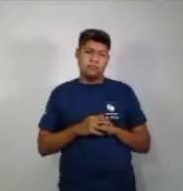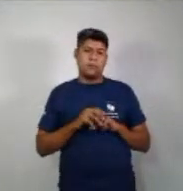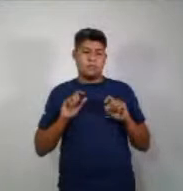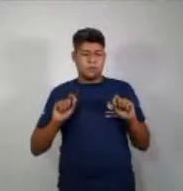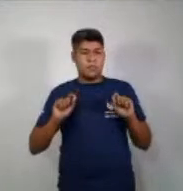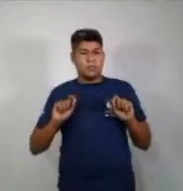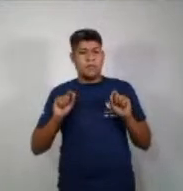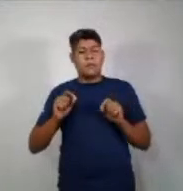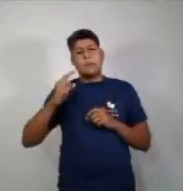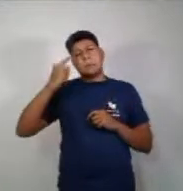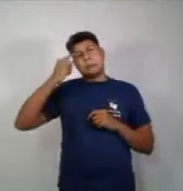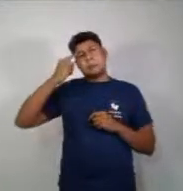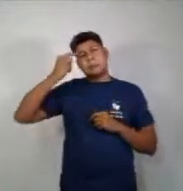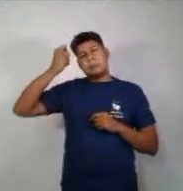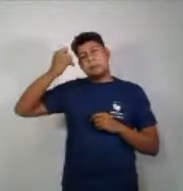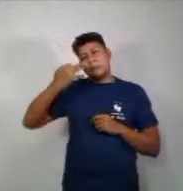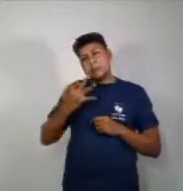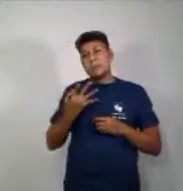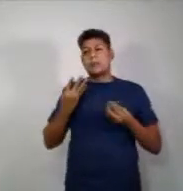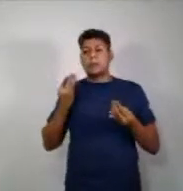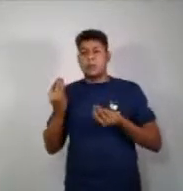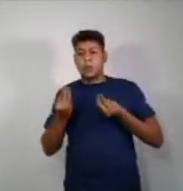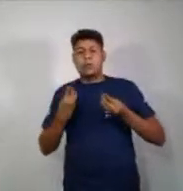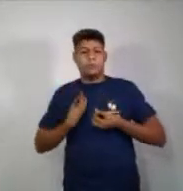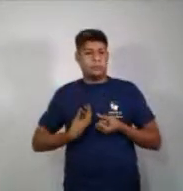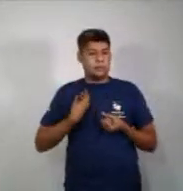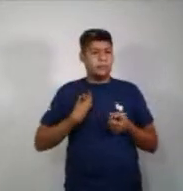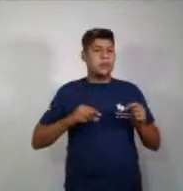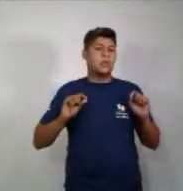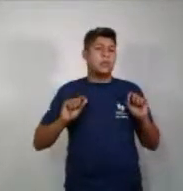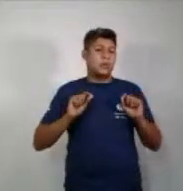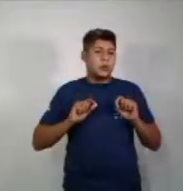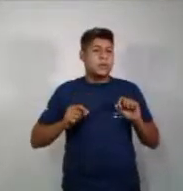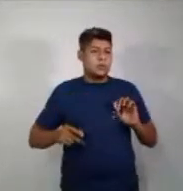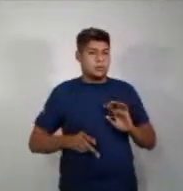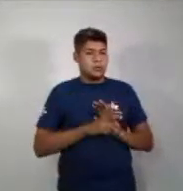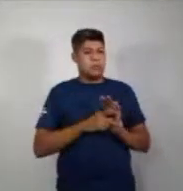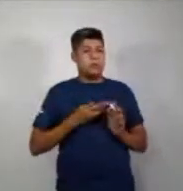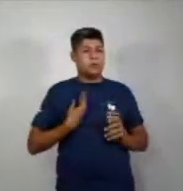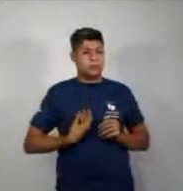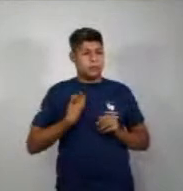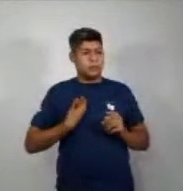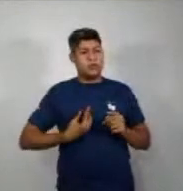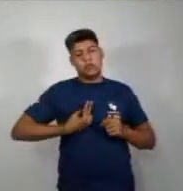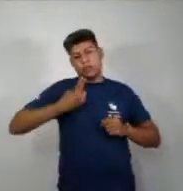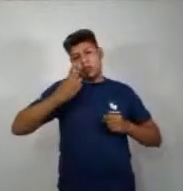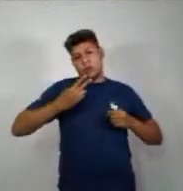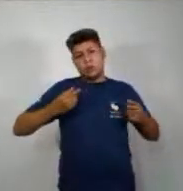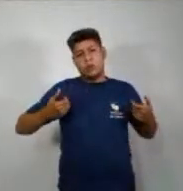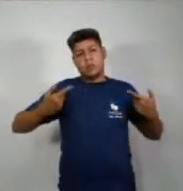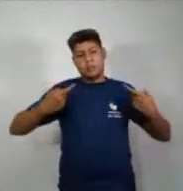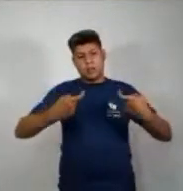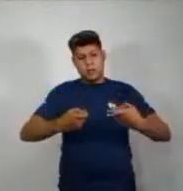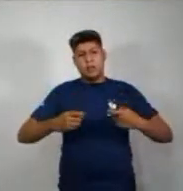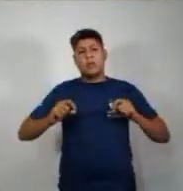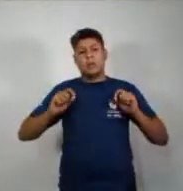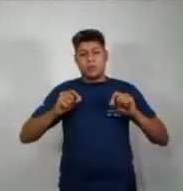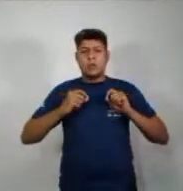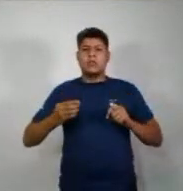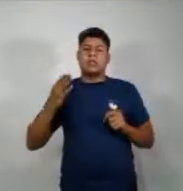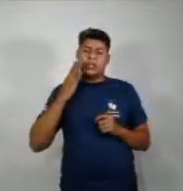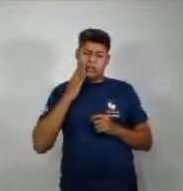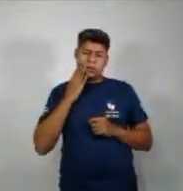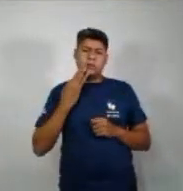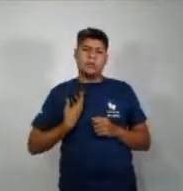enfim, de reflexão sobre episódios, né? Como esse episódio da Segunda Guerra, que ainda está muito,